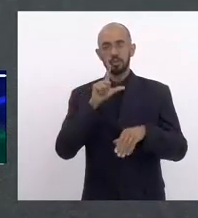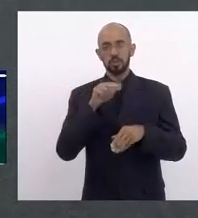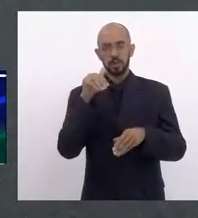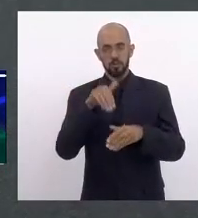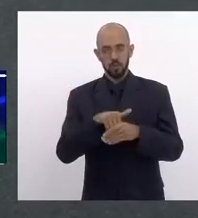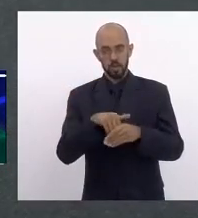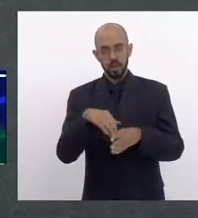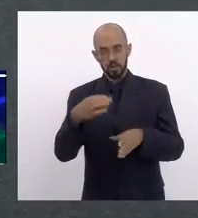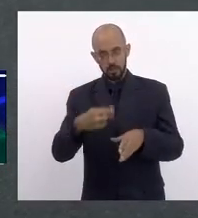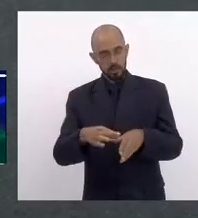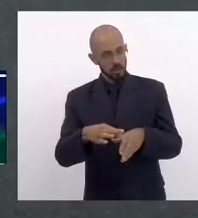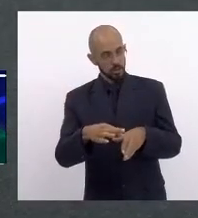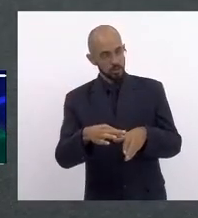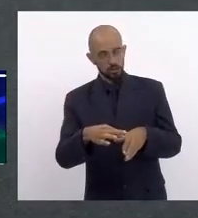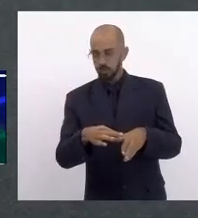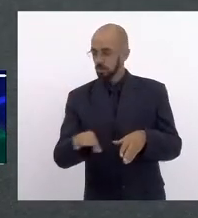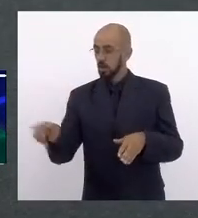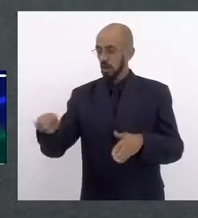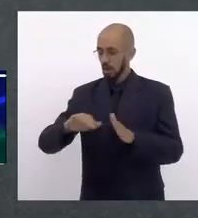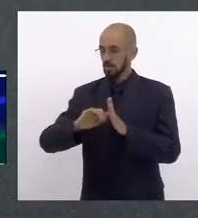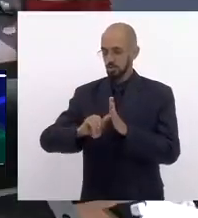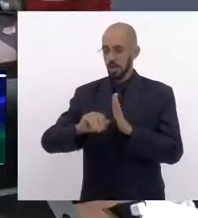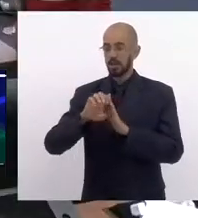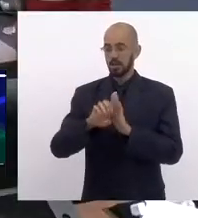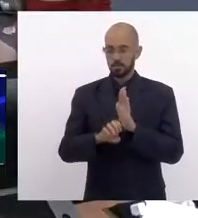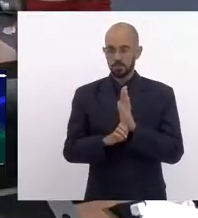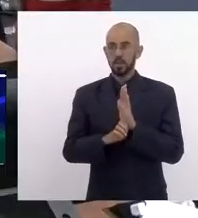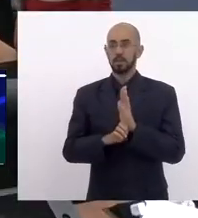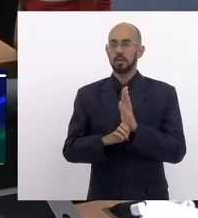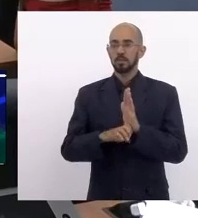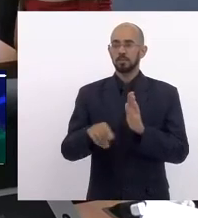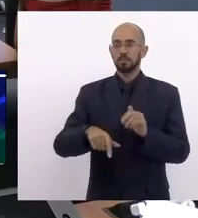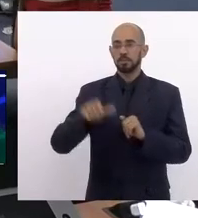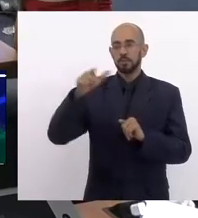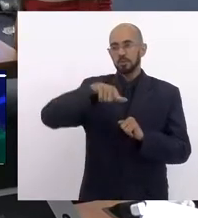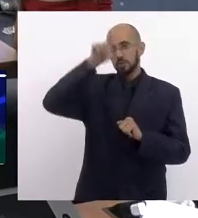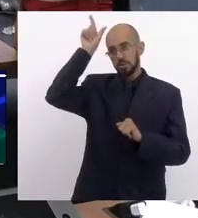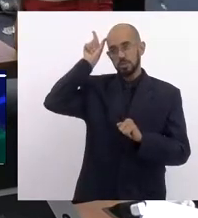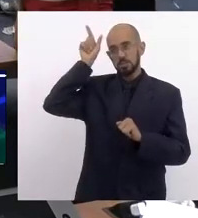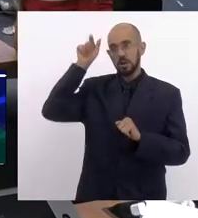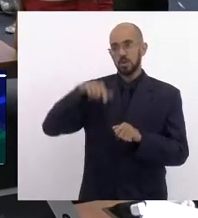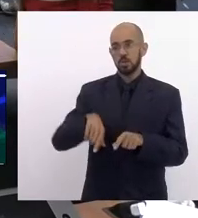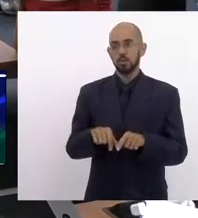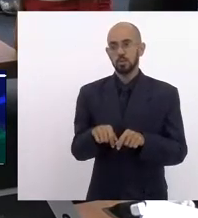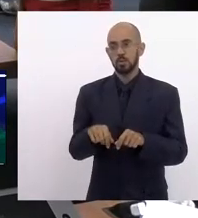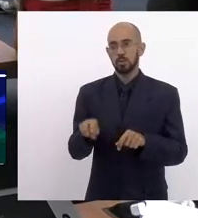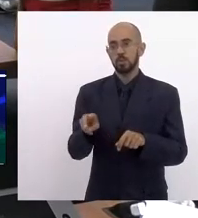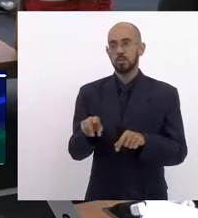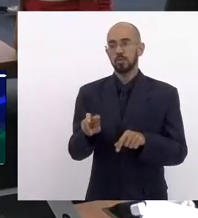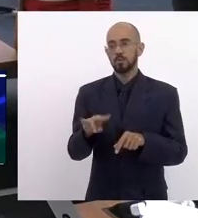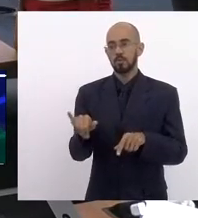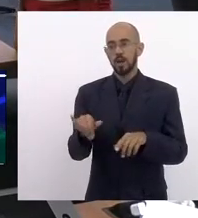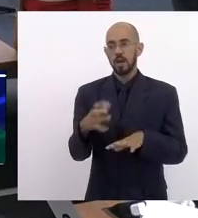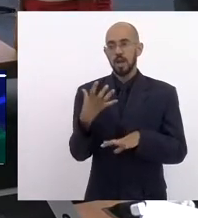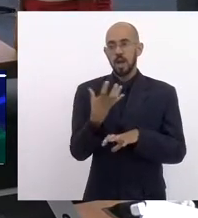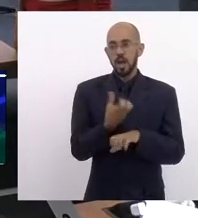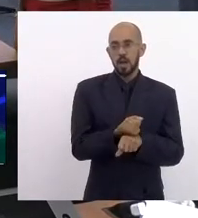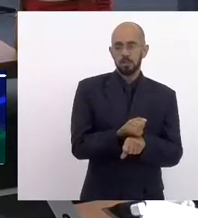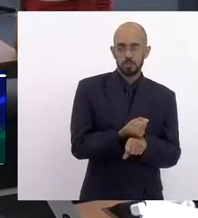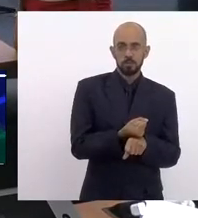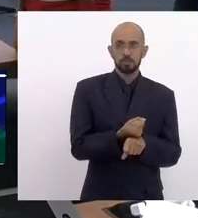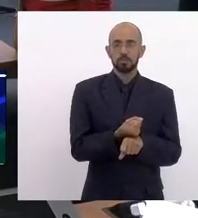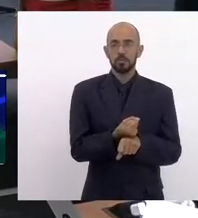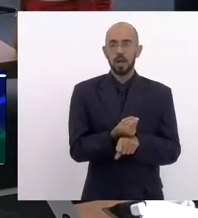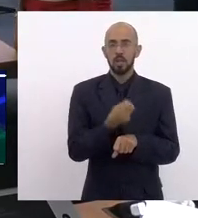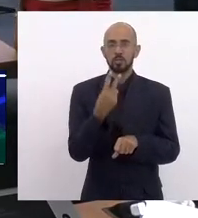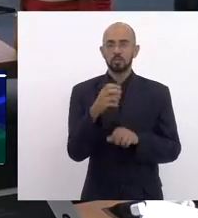isso? Retirada a emenda, o deputado Luiz Paulo. Eu vou absorver as duas emendas do